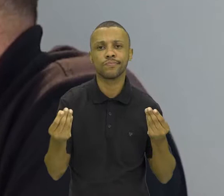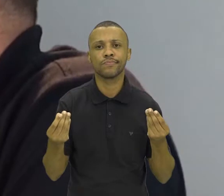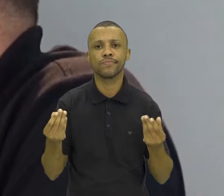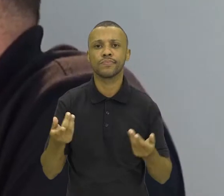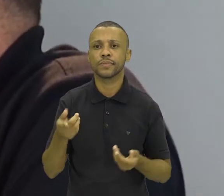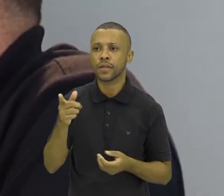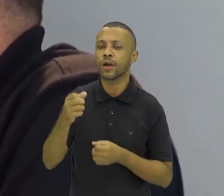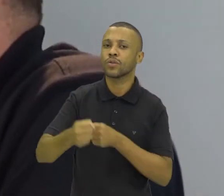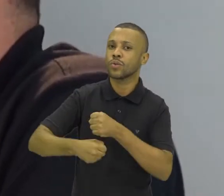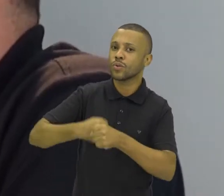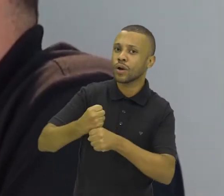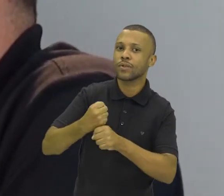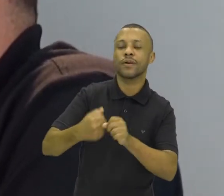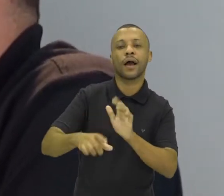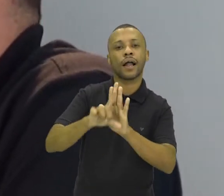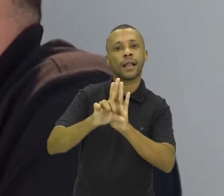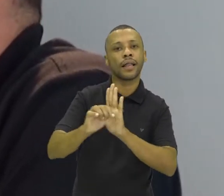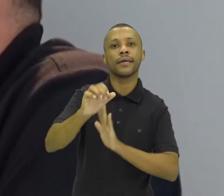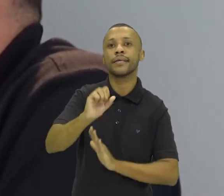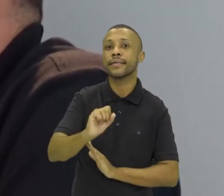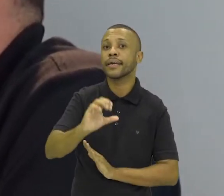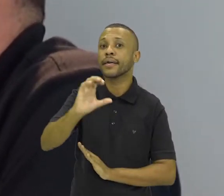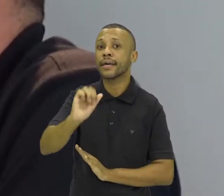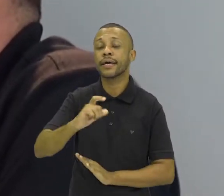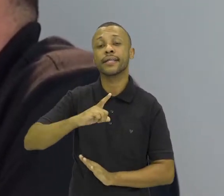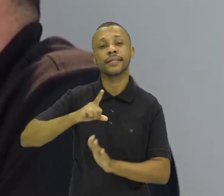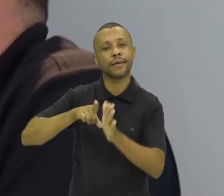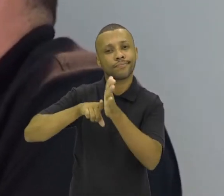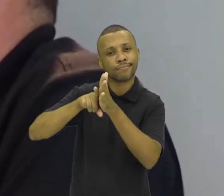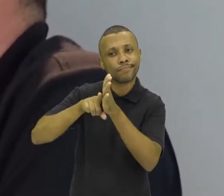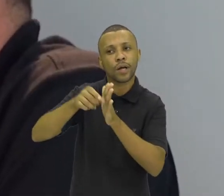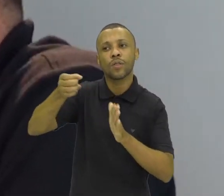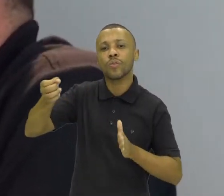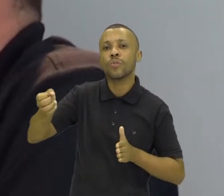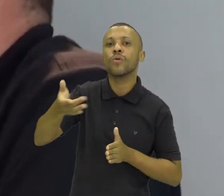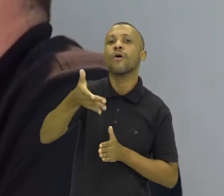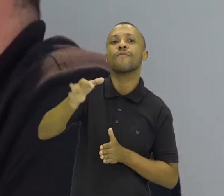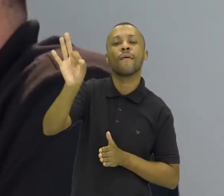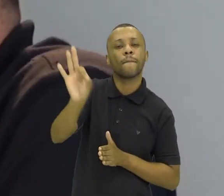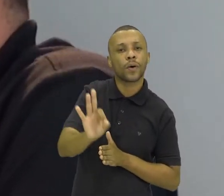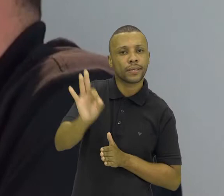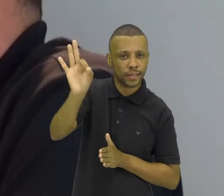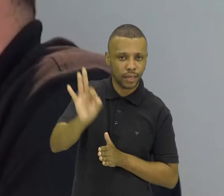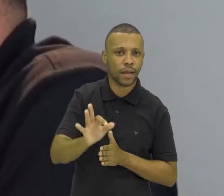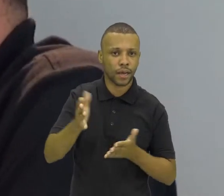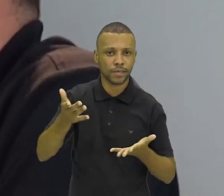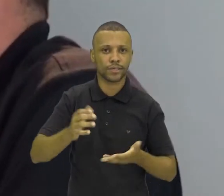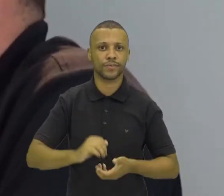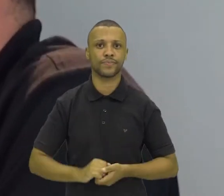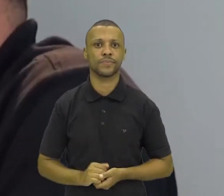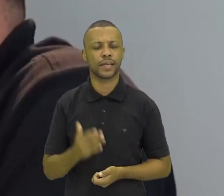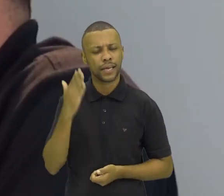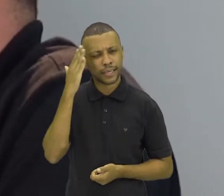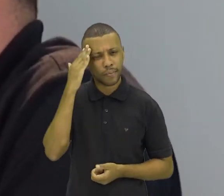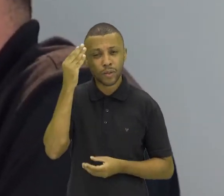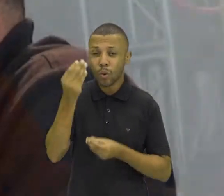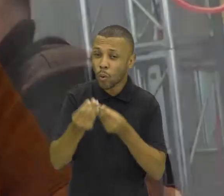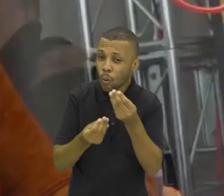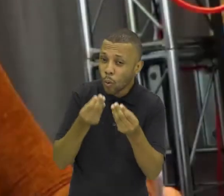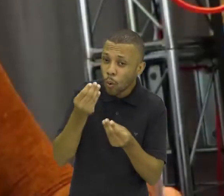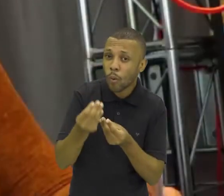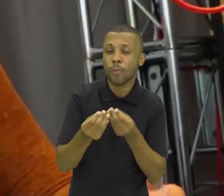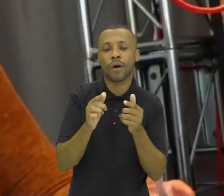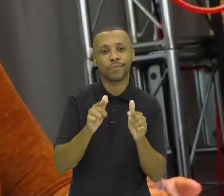novo. E todo ano a Lei Seca tem uma nova campanha, né? Que todo mundo vê as campanhas da Lei Seca bem